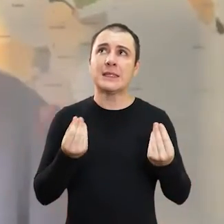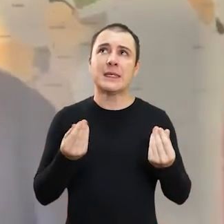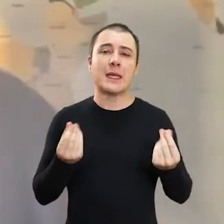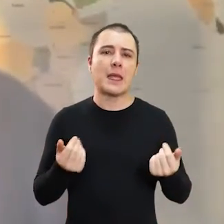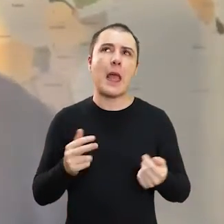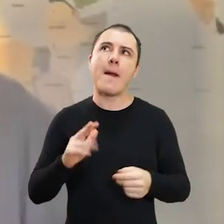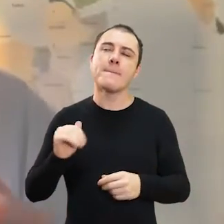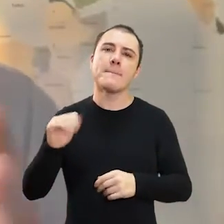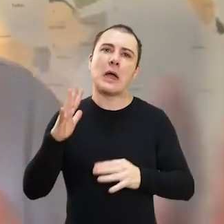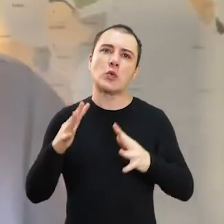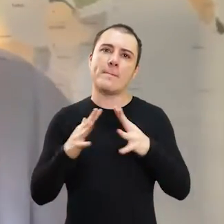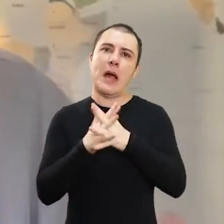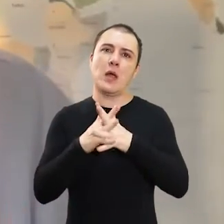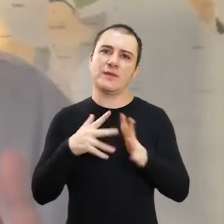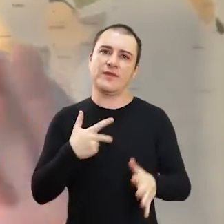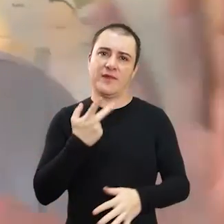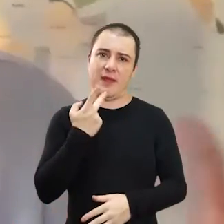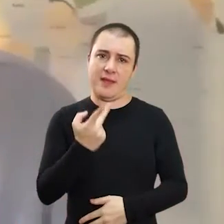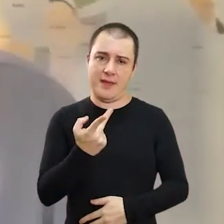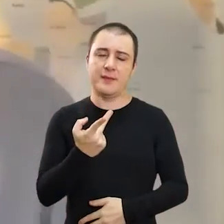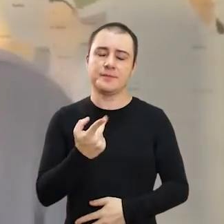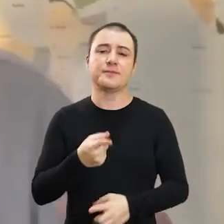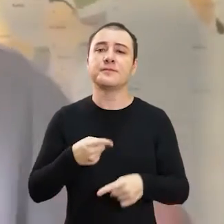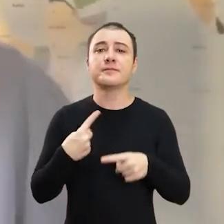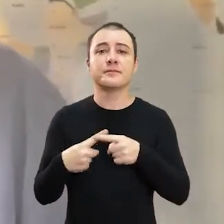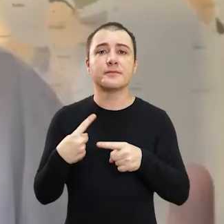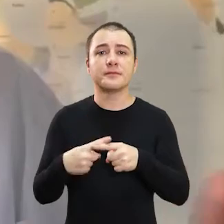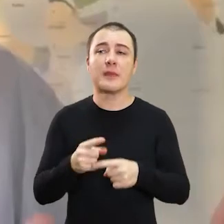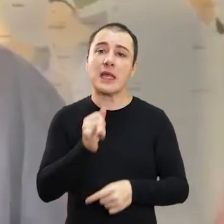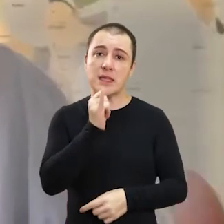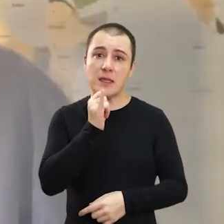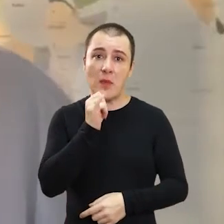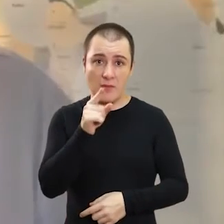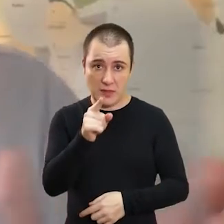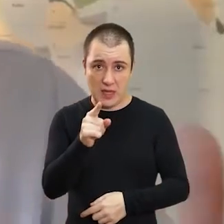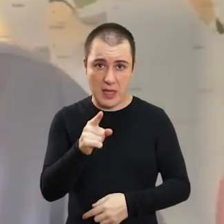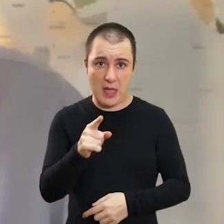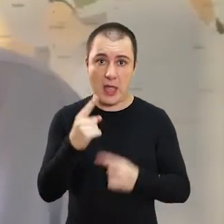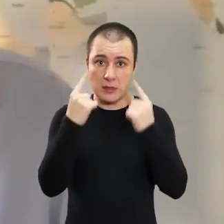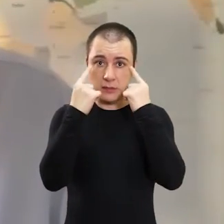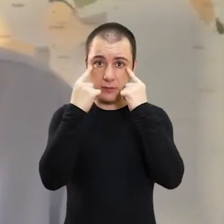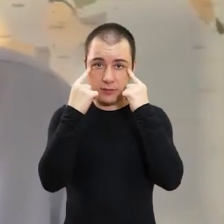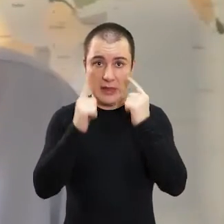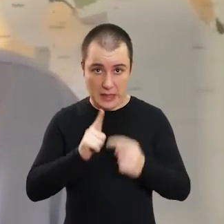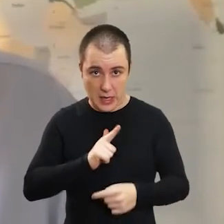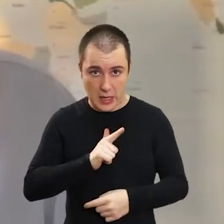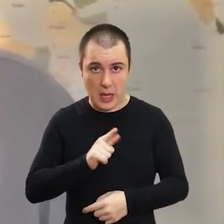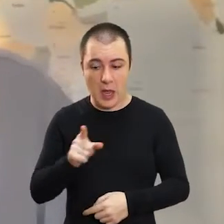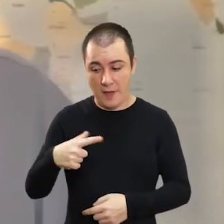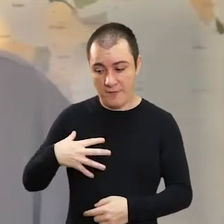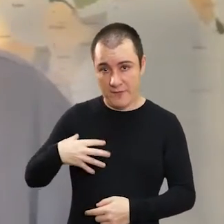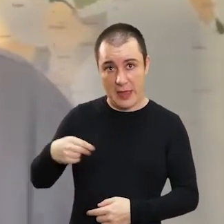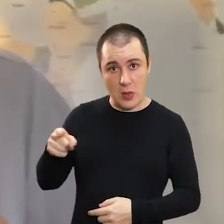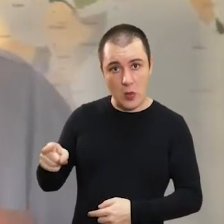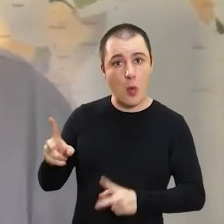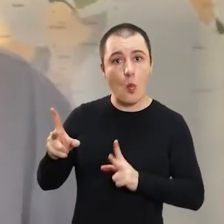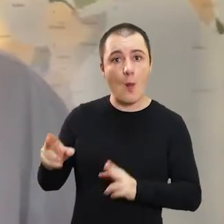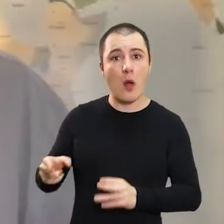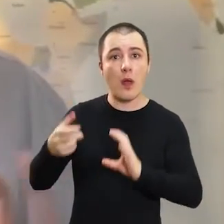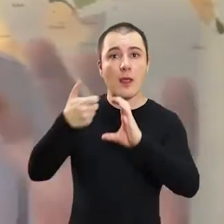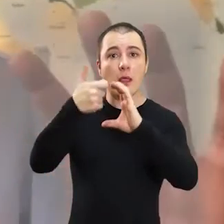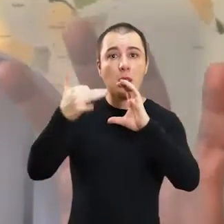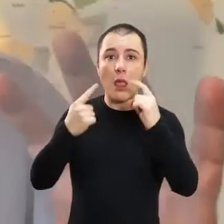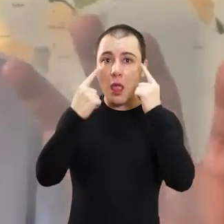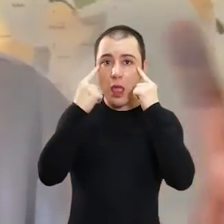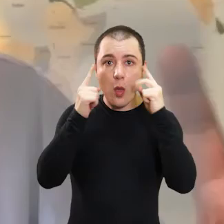mais complexa da gente abordar no nível público. Por quê? Por exemplo, se você é japonesa, eu vou te garantir que o teu filho tem que ter pelo menos